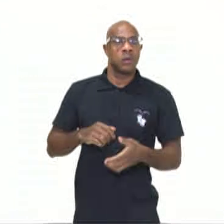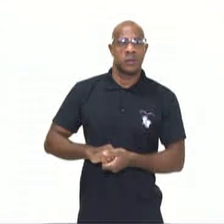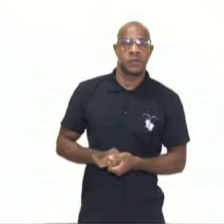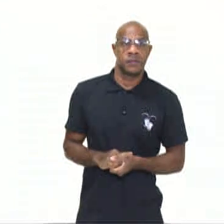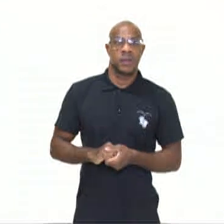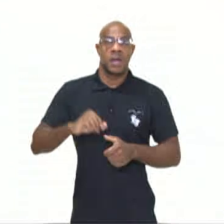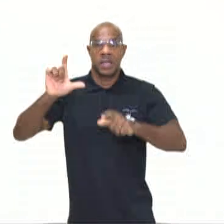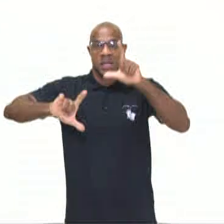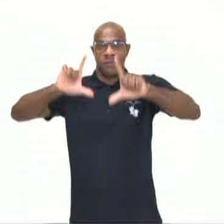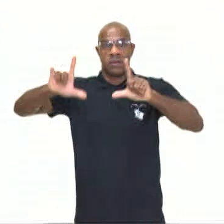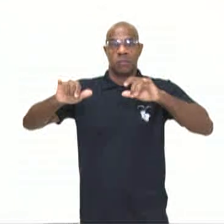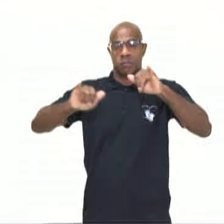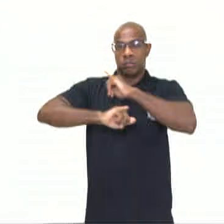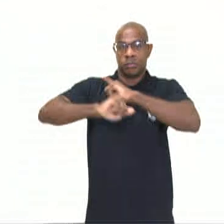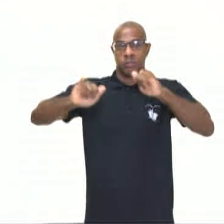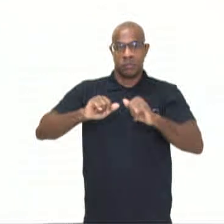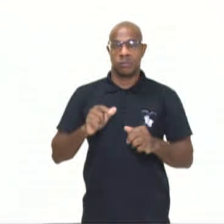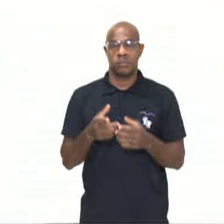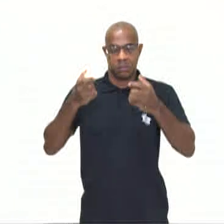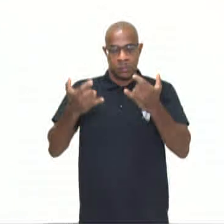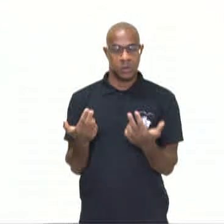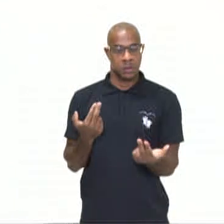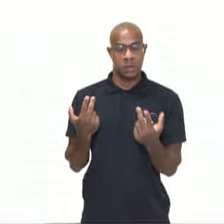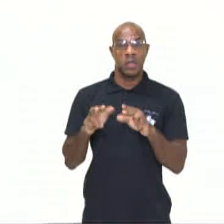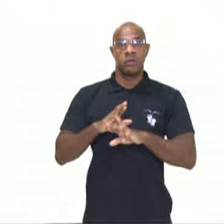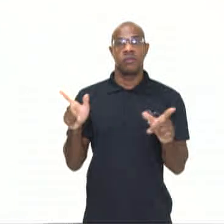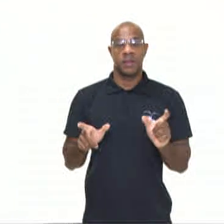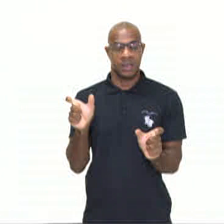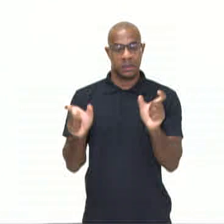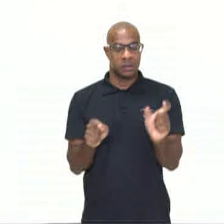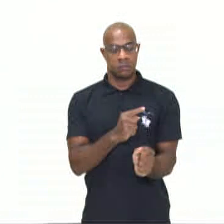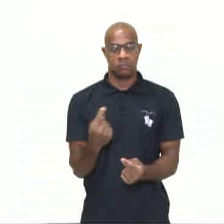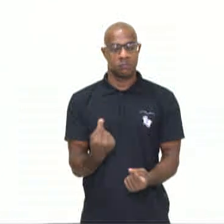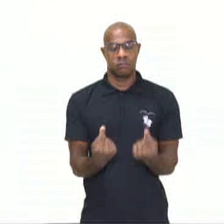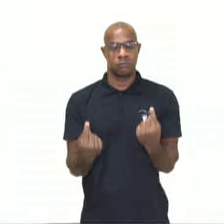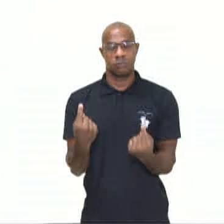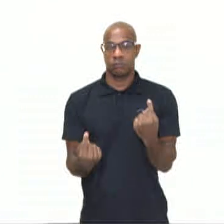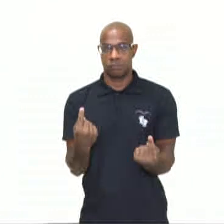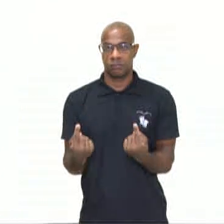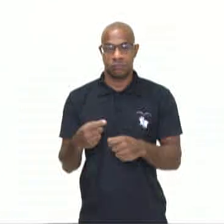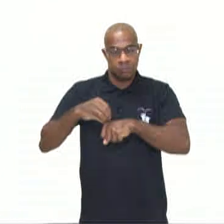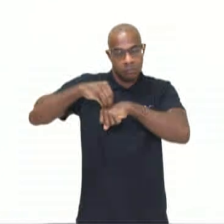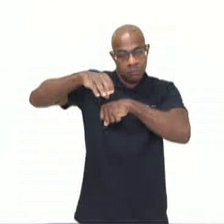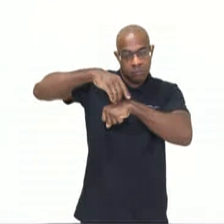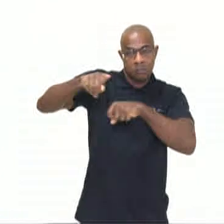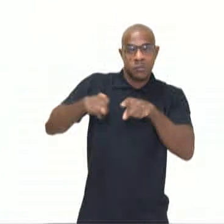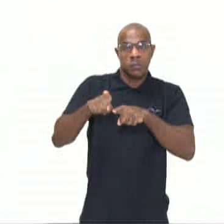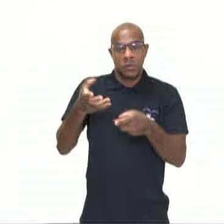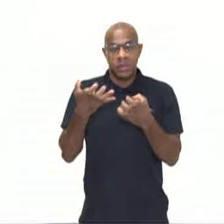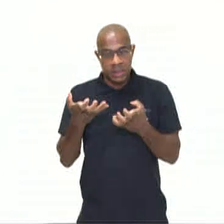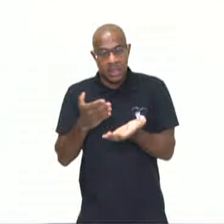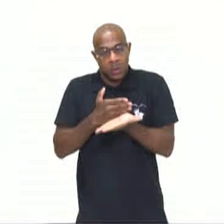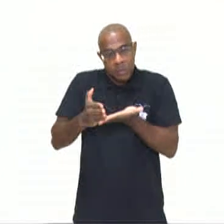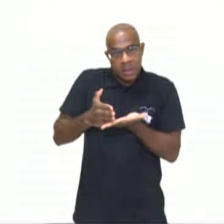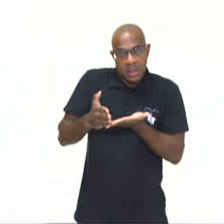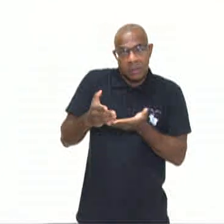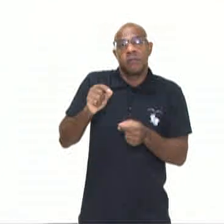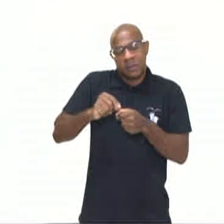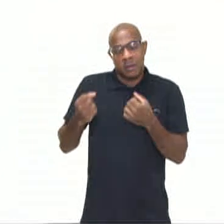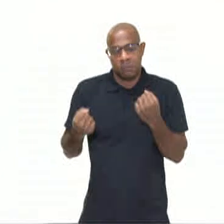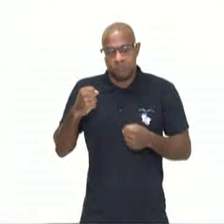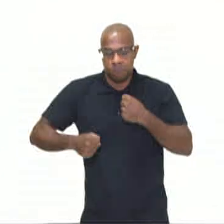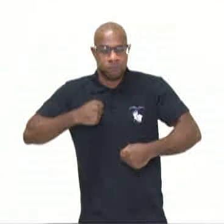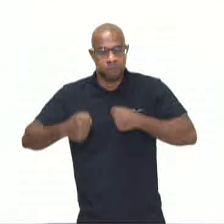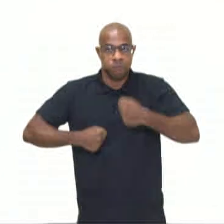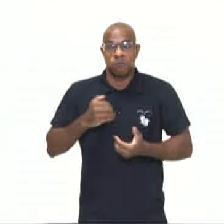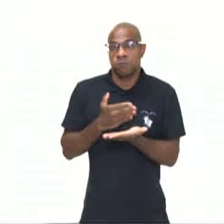benefícios e diferenças entre essas duas modalidades. E dá dicas ainda para quem quer começar a fazer atividade